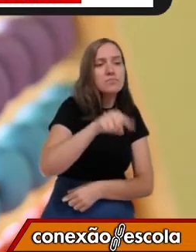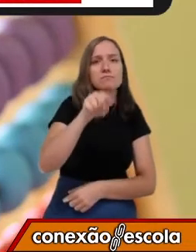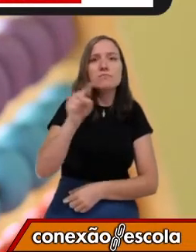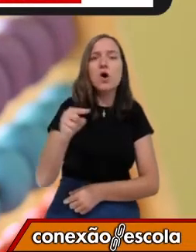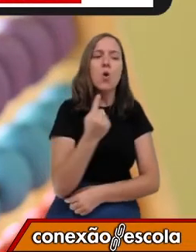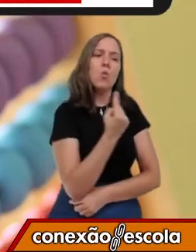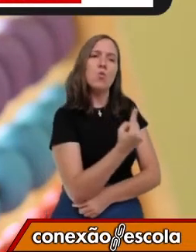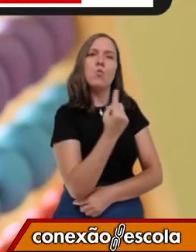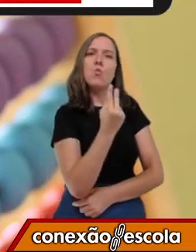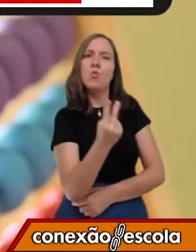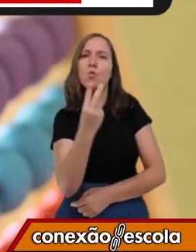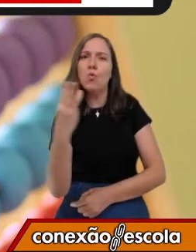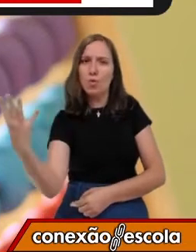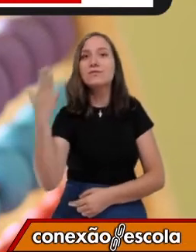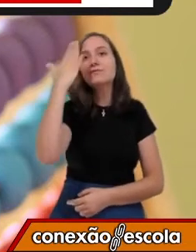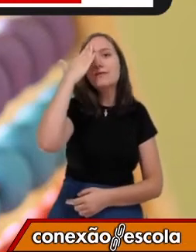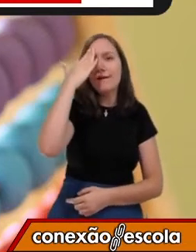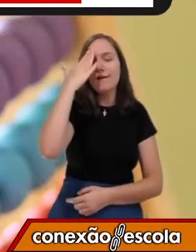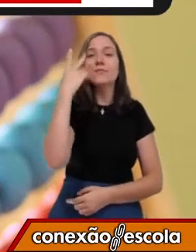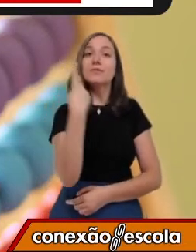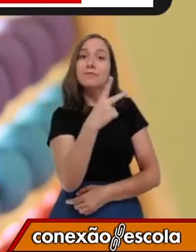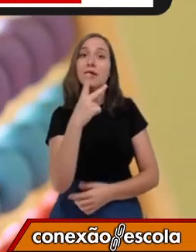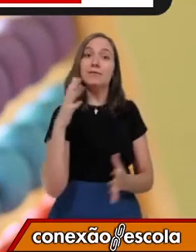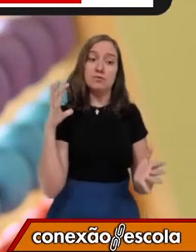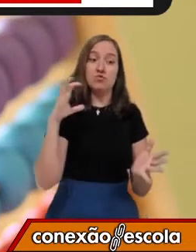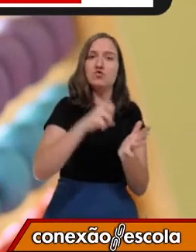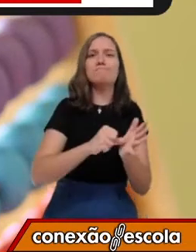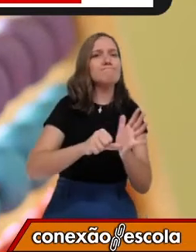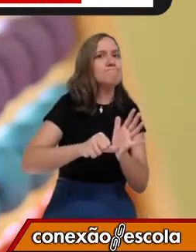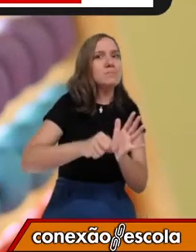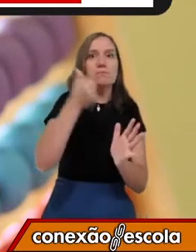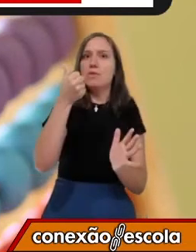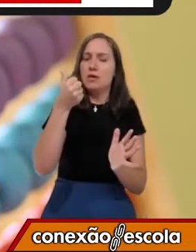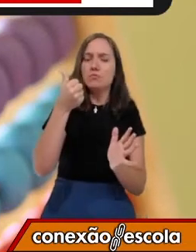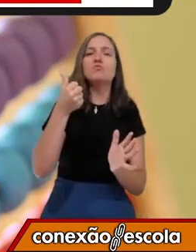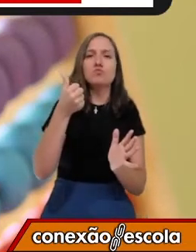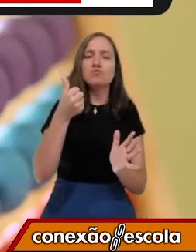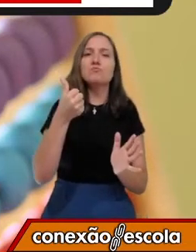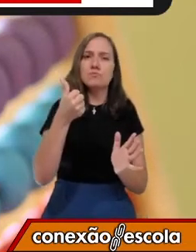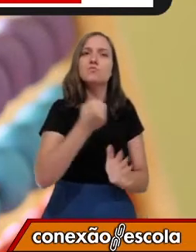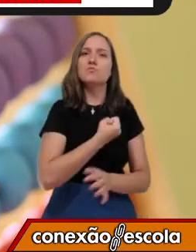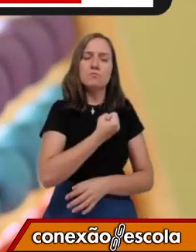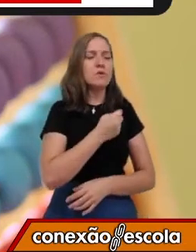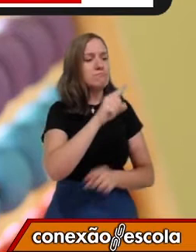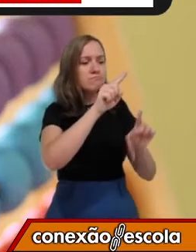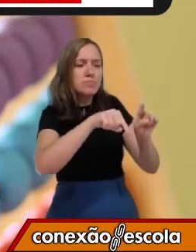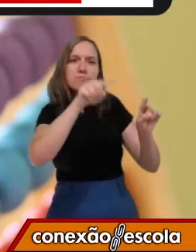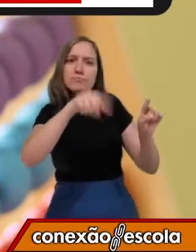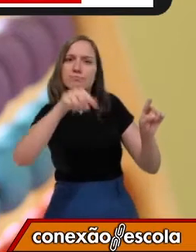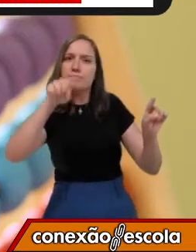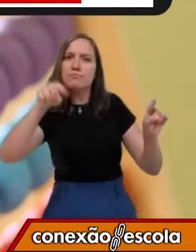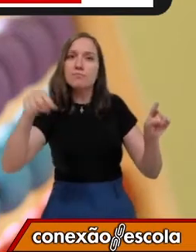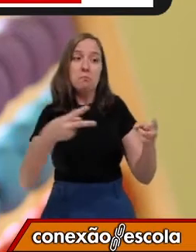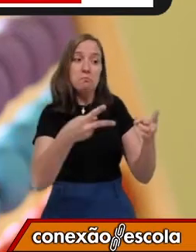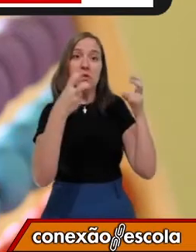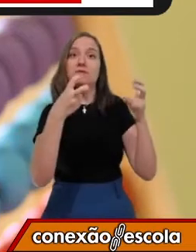unidade. Então, a primeira forma de registro que a gente conhece dos números são esses risquinhos. Então, olha